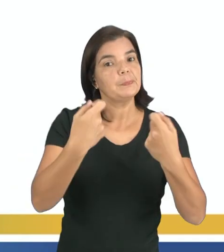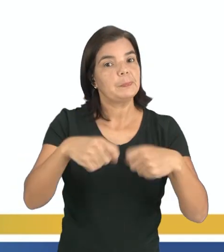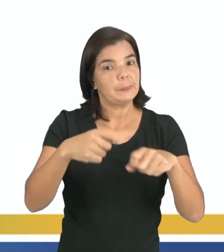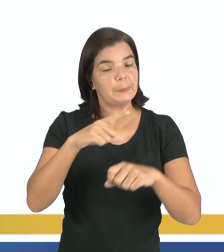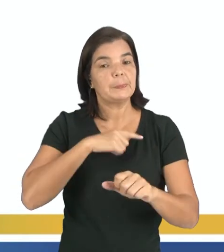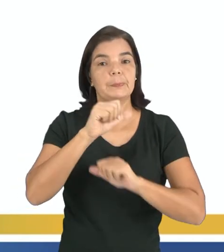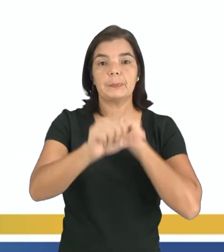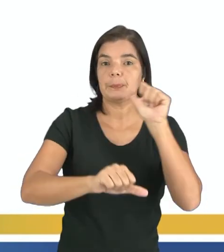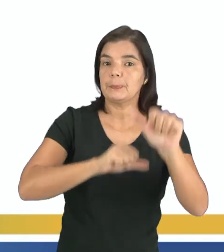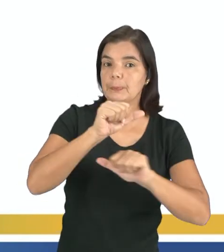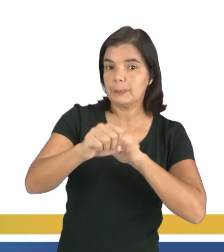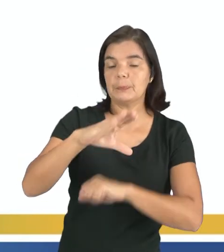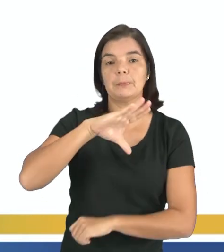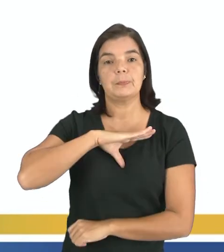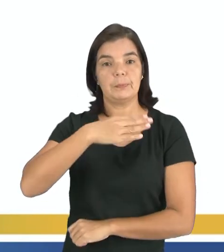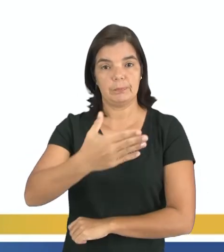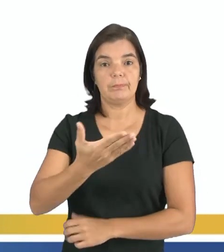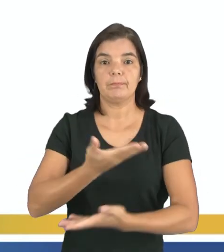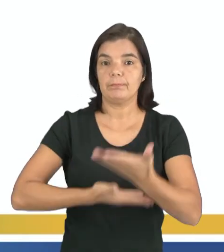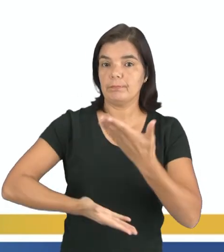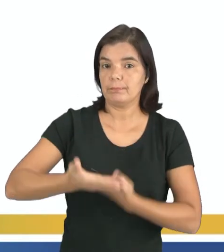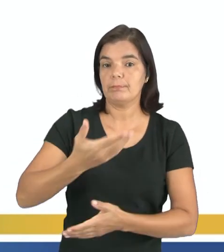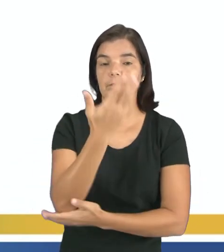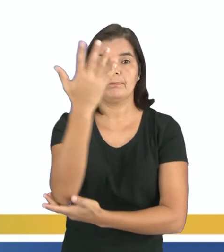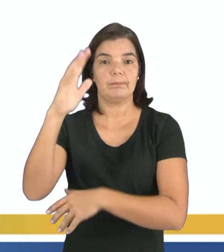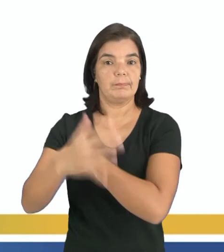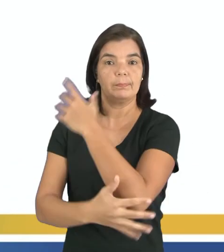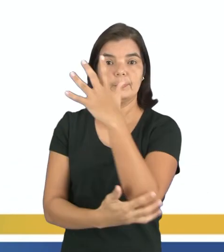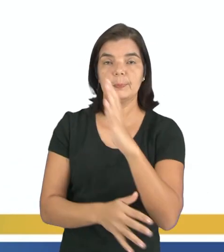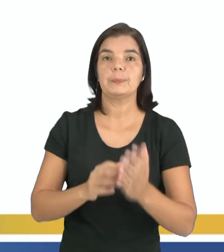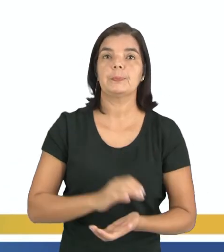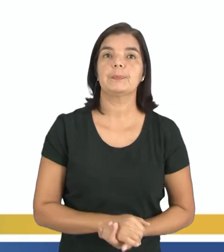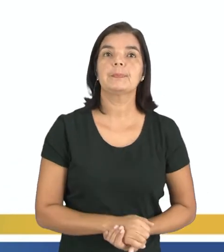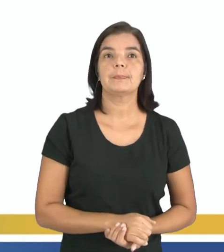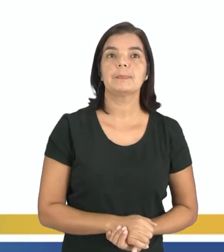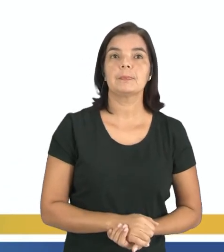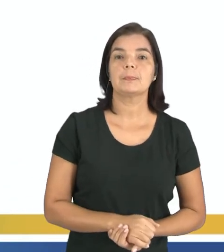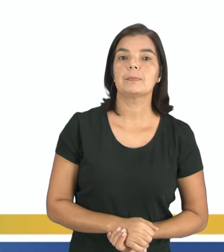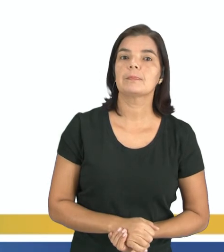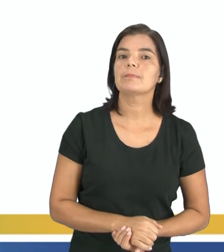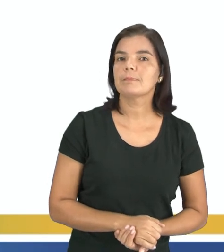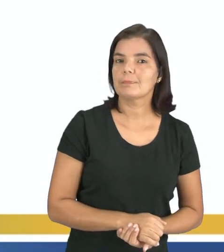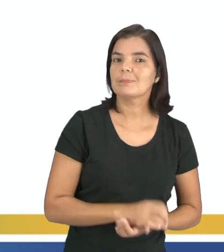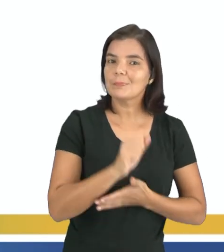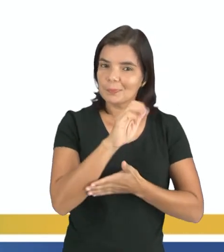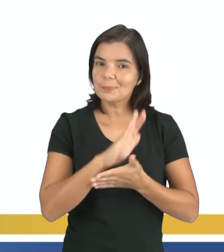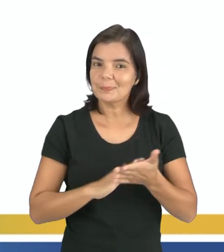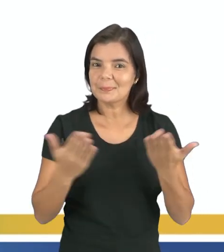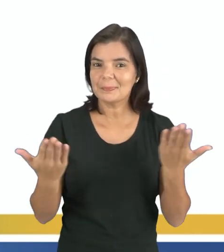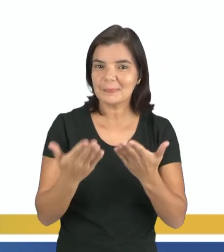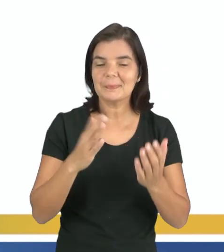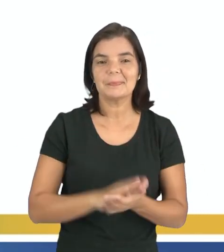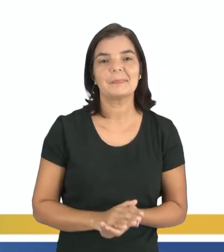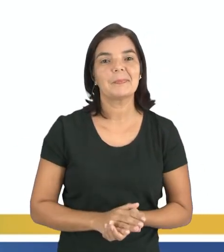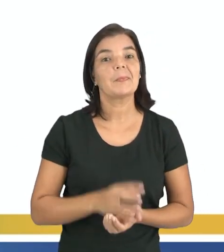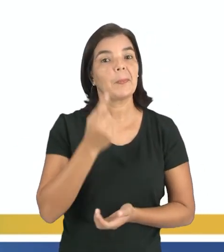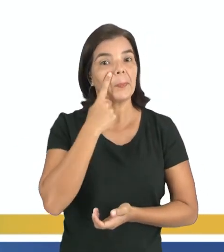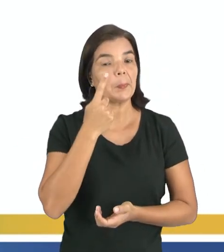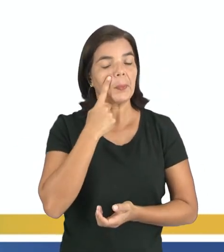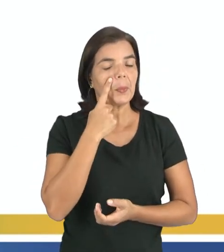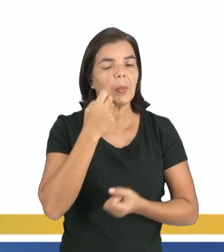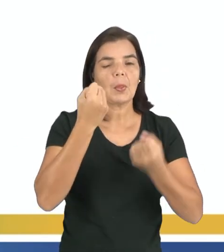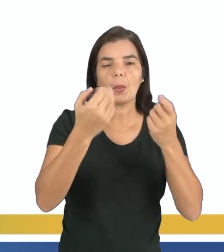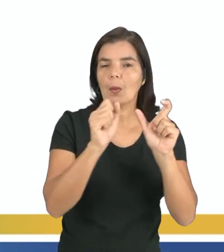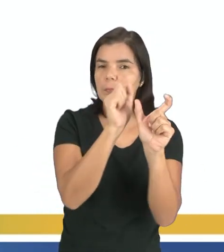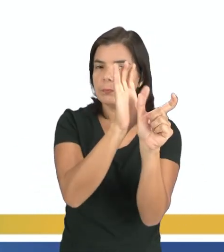ter uma mudança de atitude em relação ao meio ambiente. Vamos às nossas atividades? Hoje nós vimos um pouquinho